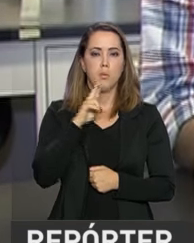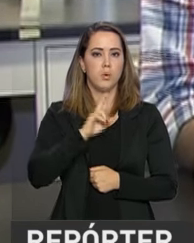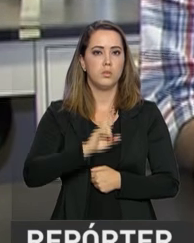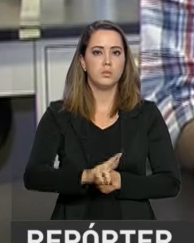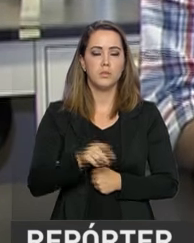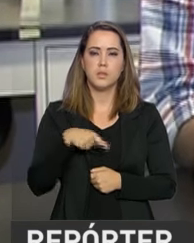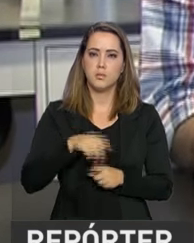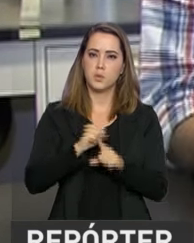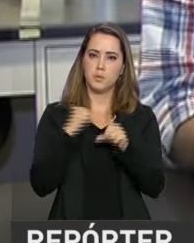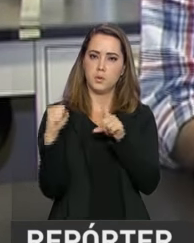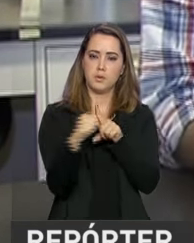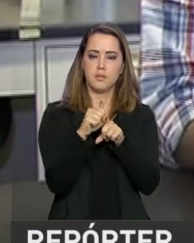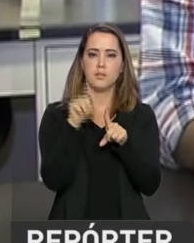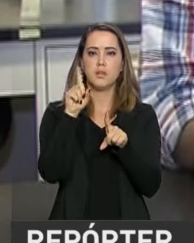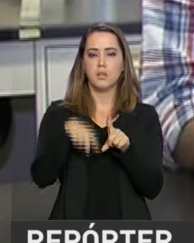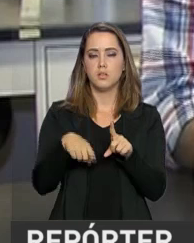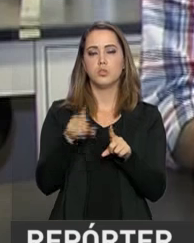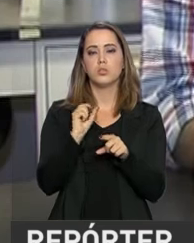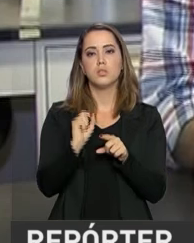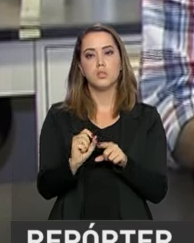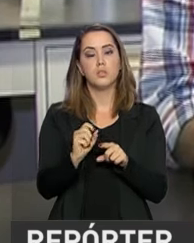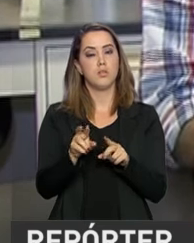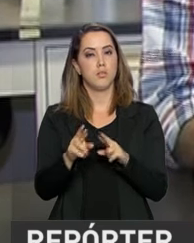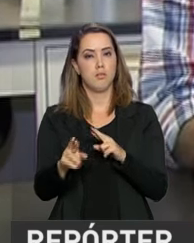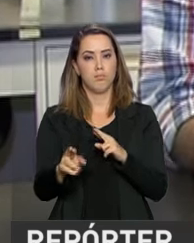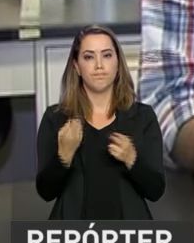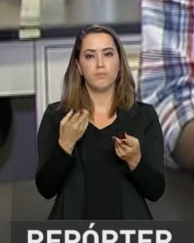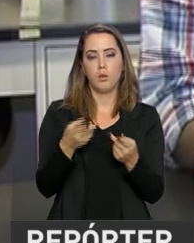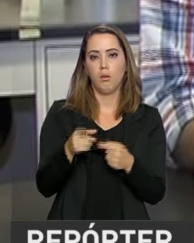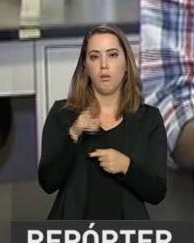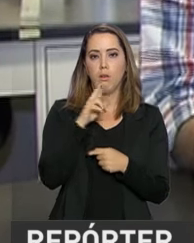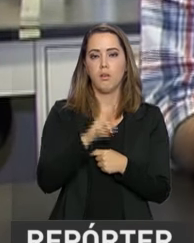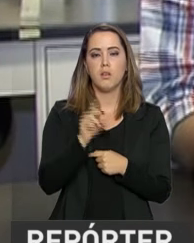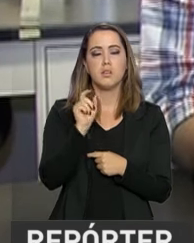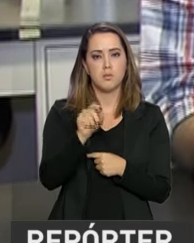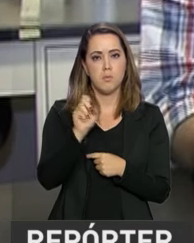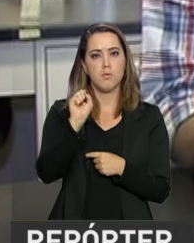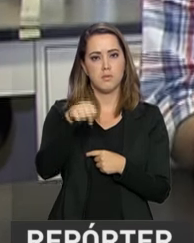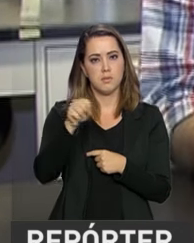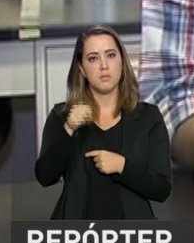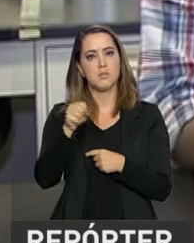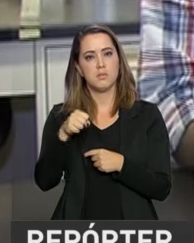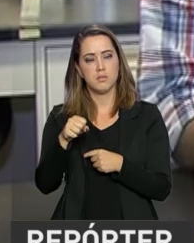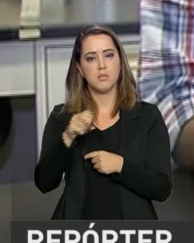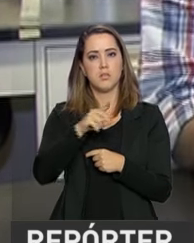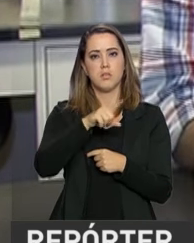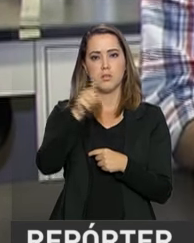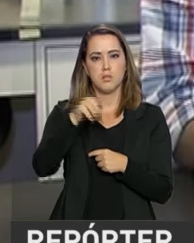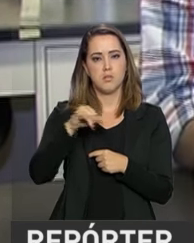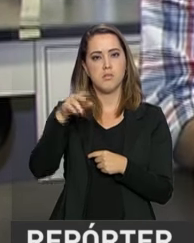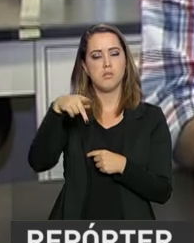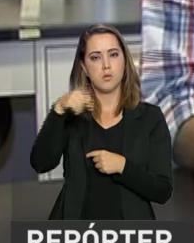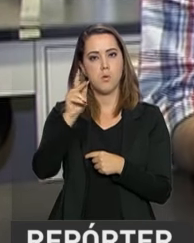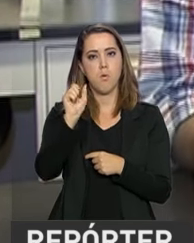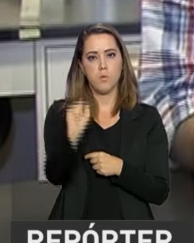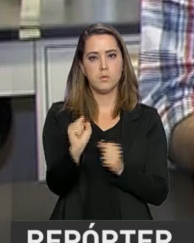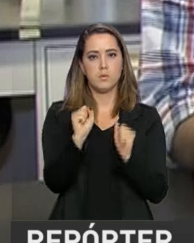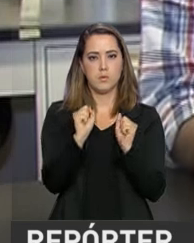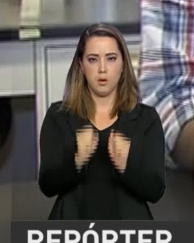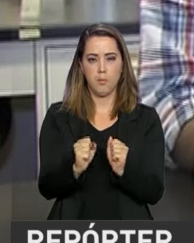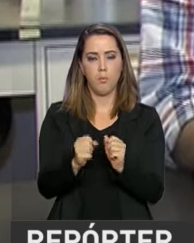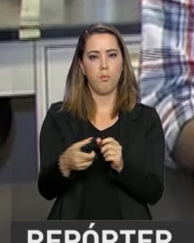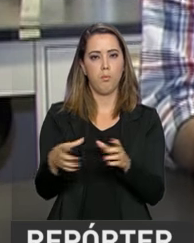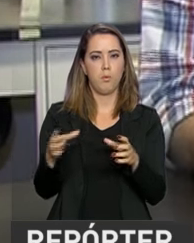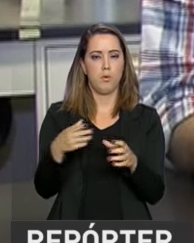sociedade que foi essa essa questão da relação causal, né? E a partir do momento que você bate o martelo, digamos assim, para essa relação